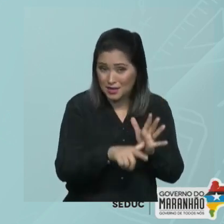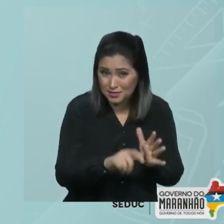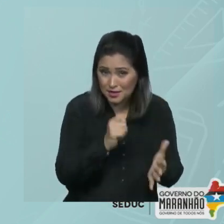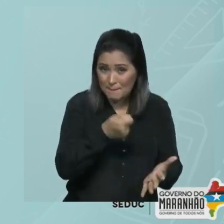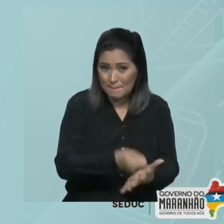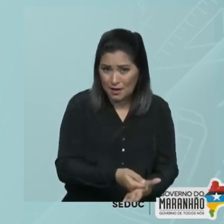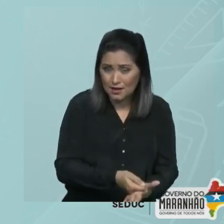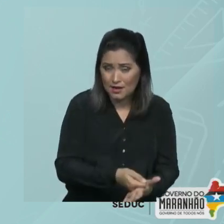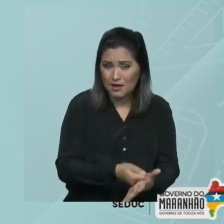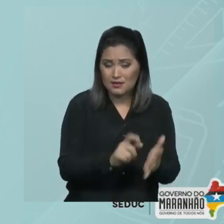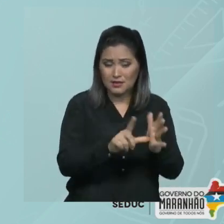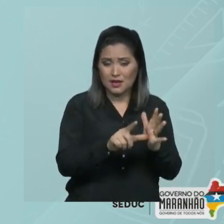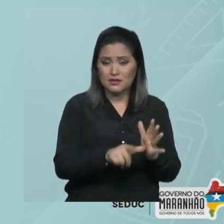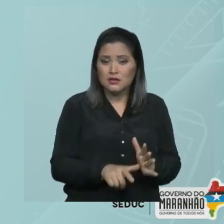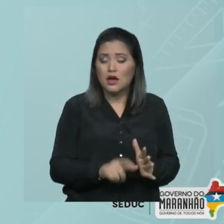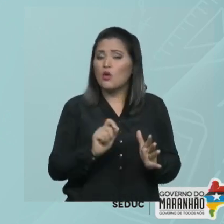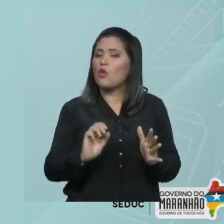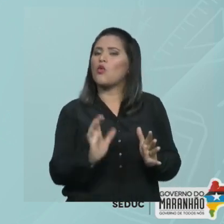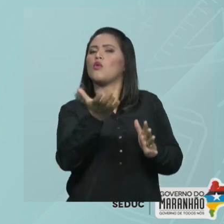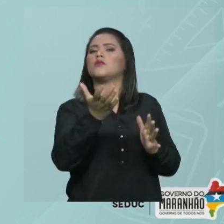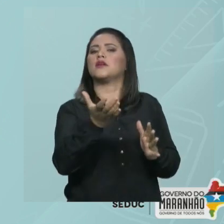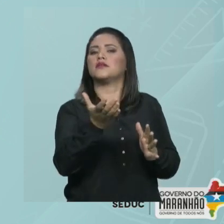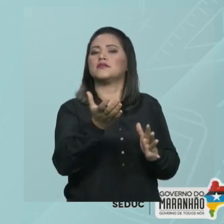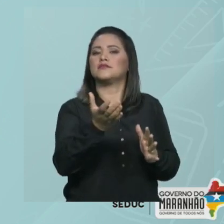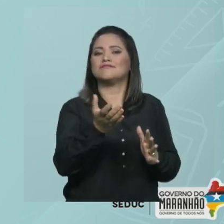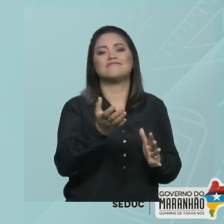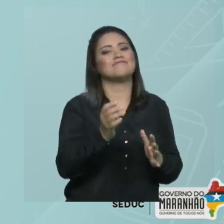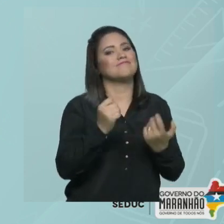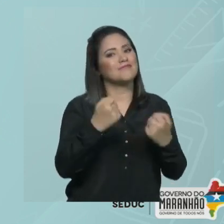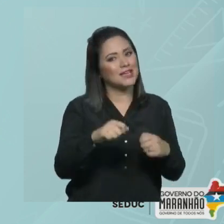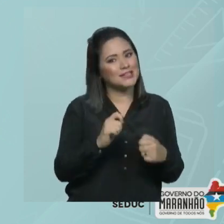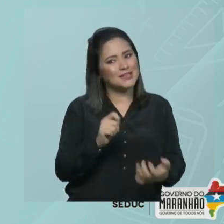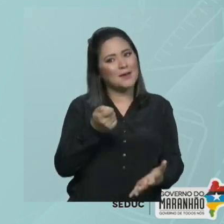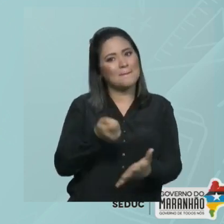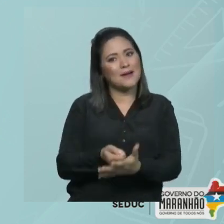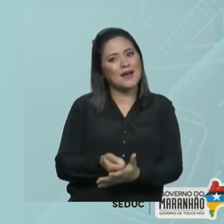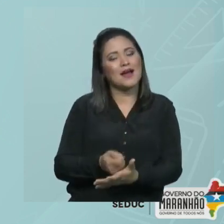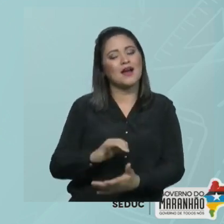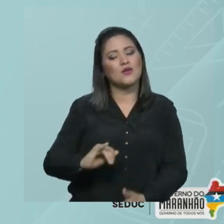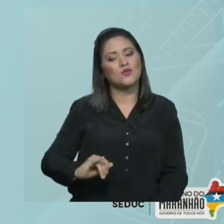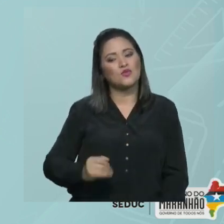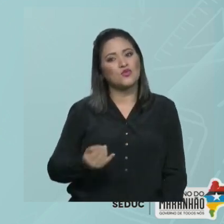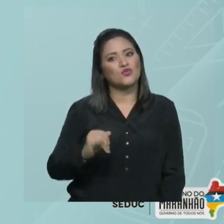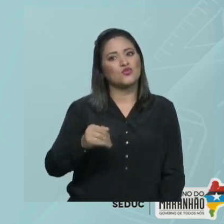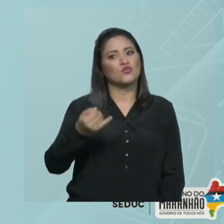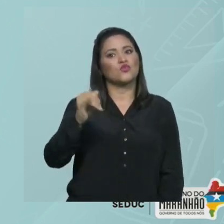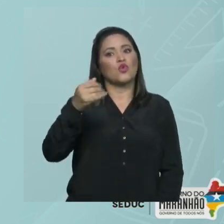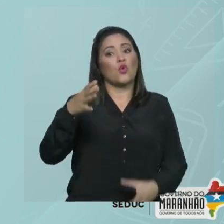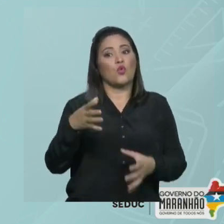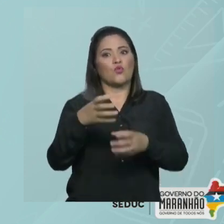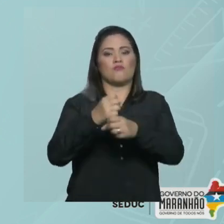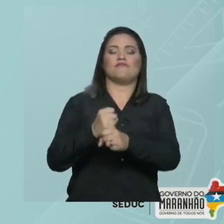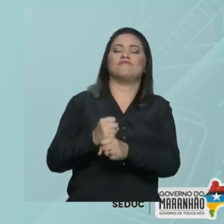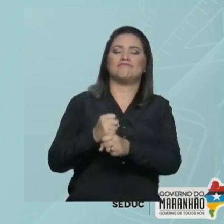lá, o banco vai cobrar um acréscimo. E esse acréscimo é o juro, que a gente vai falar